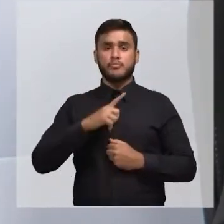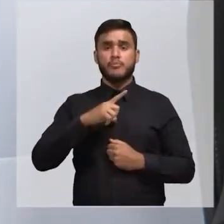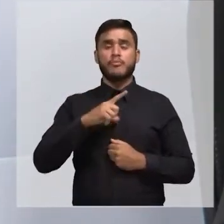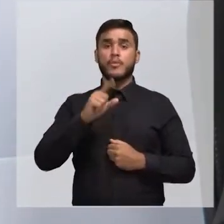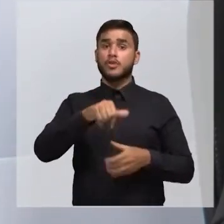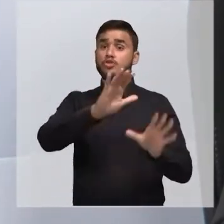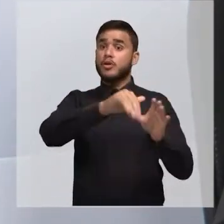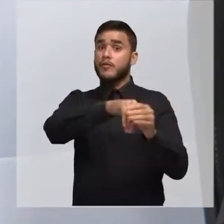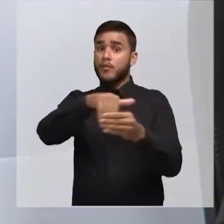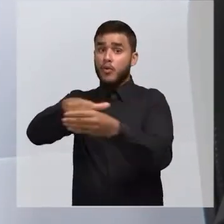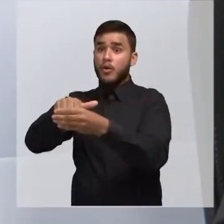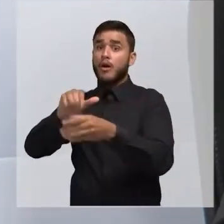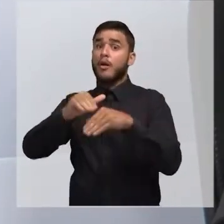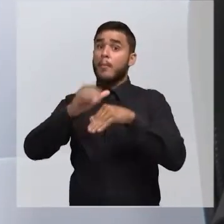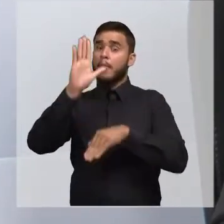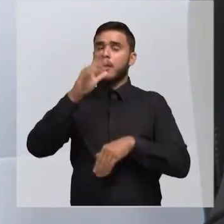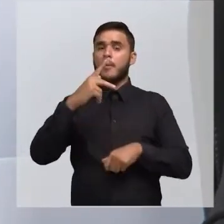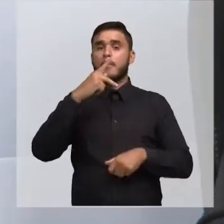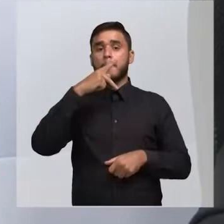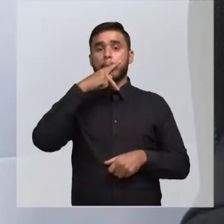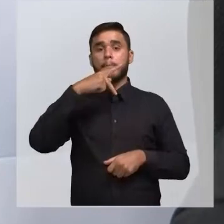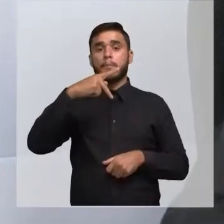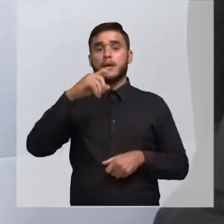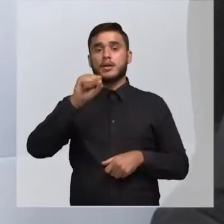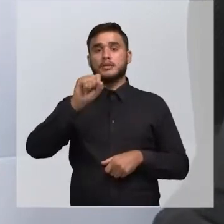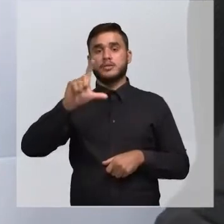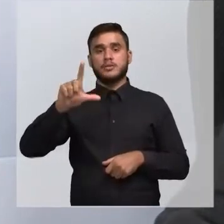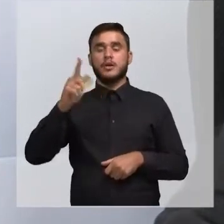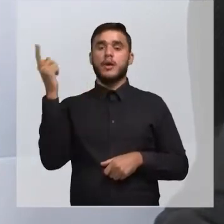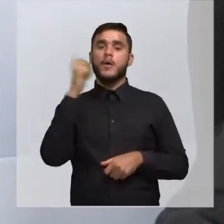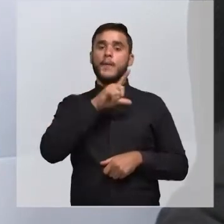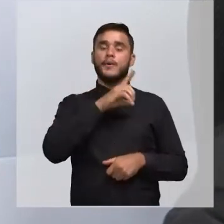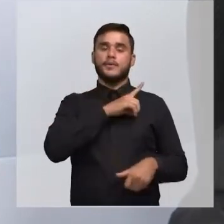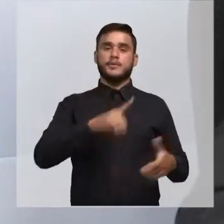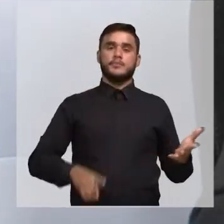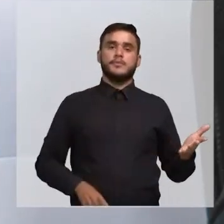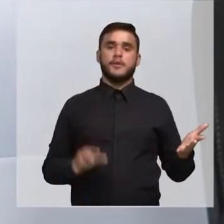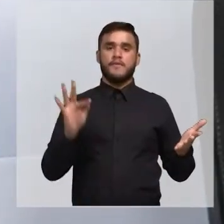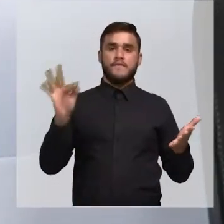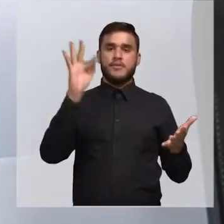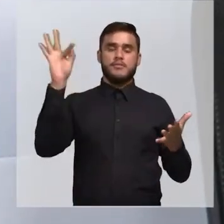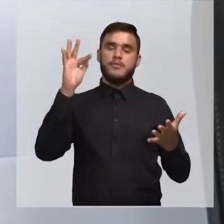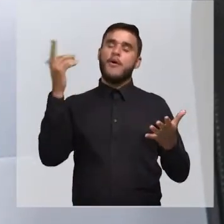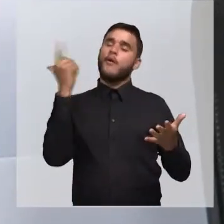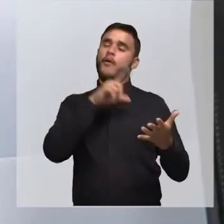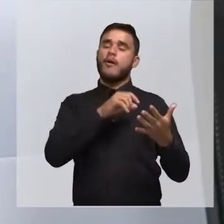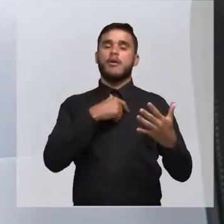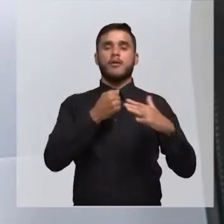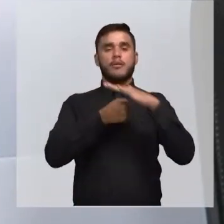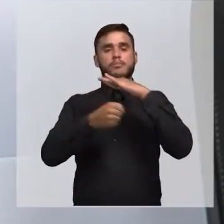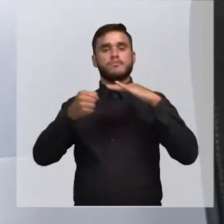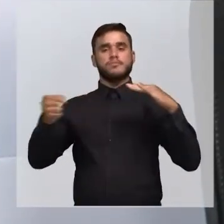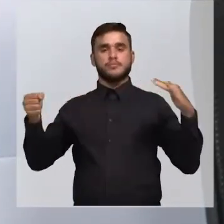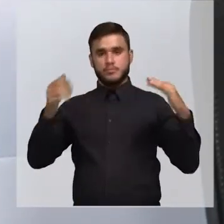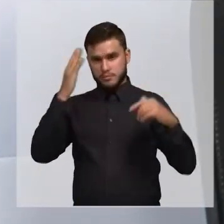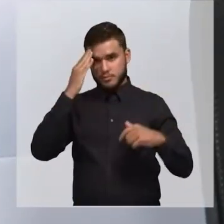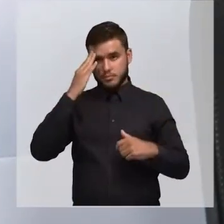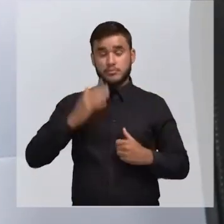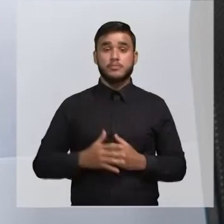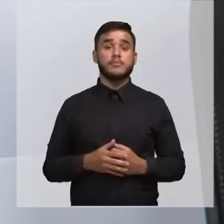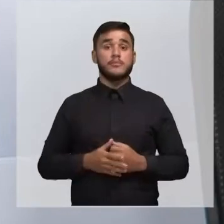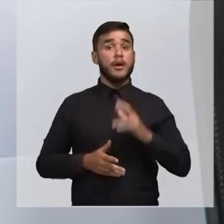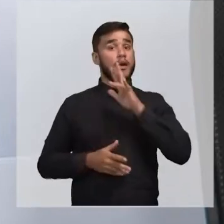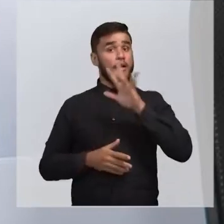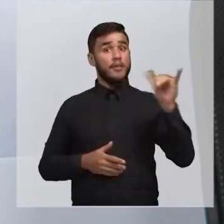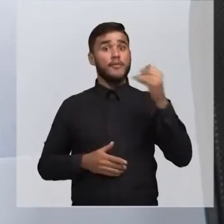vai fazer com que o PSL sozinho eleja uma bancada de federais e até de senadores razoáveis. Vai se tornar um partido